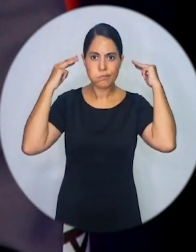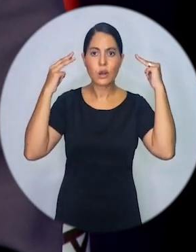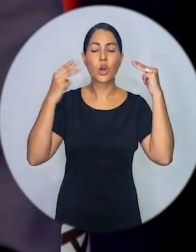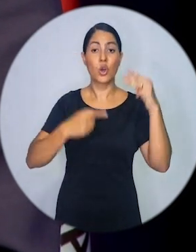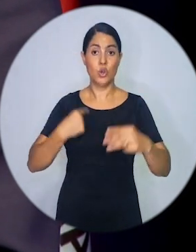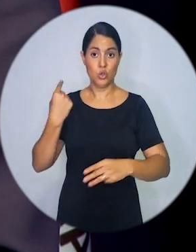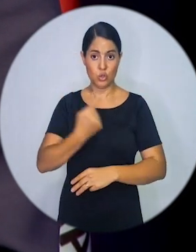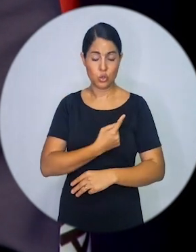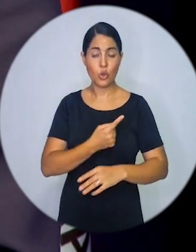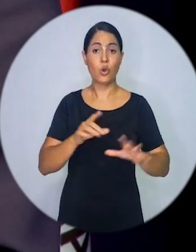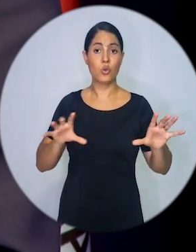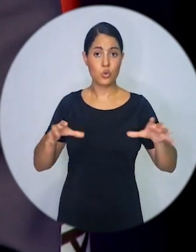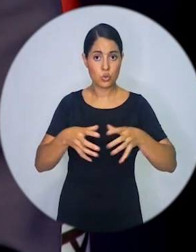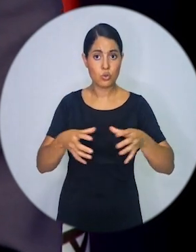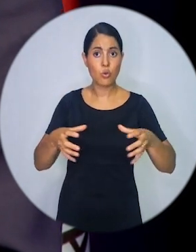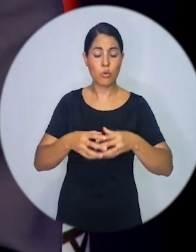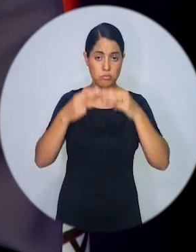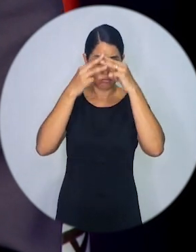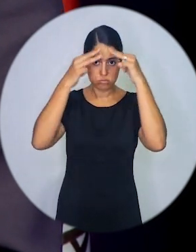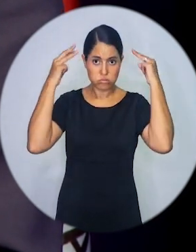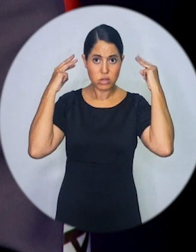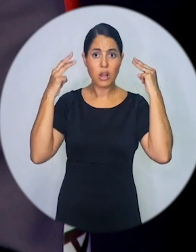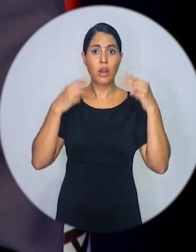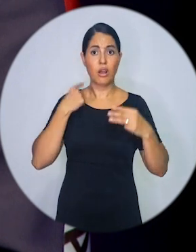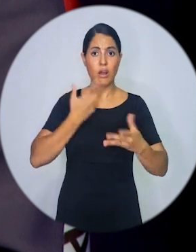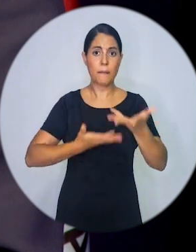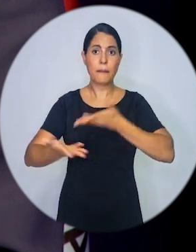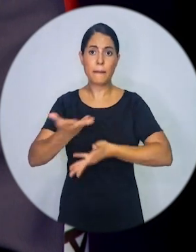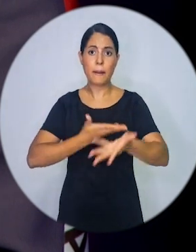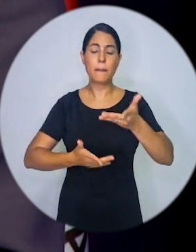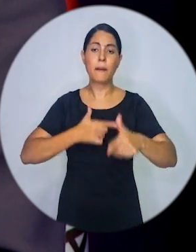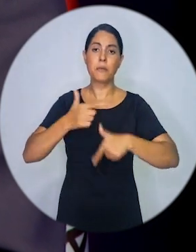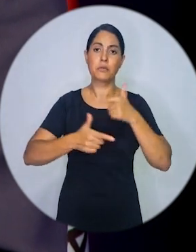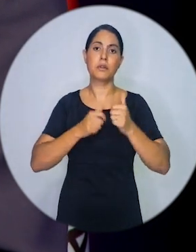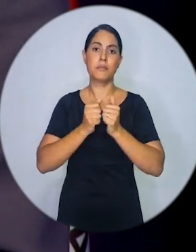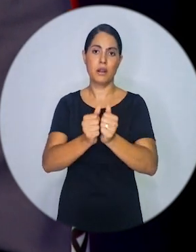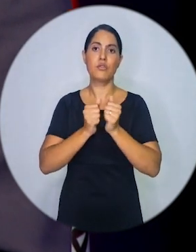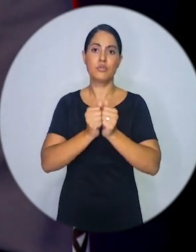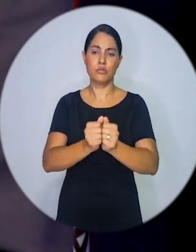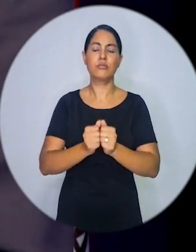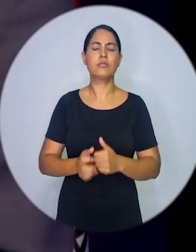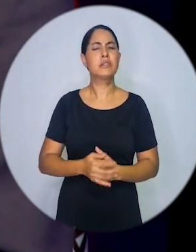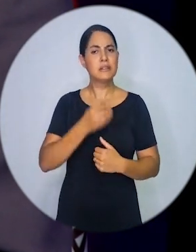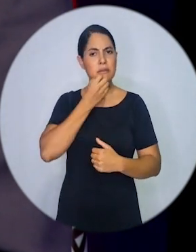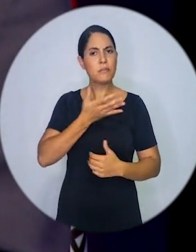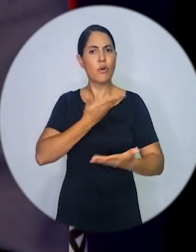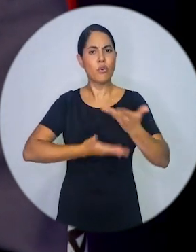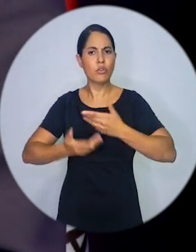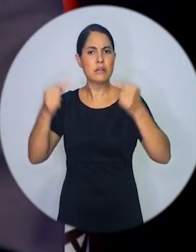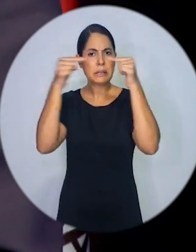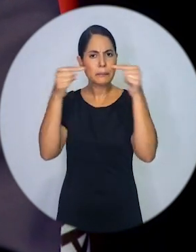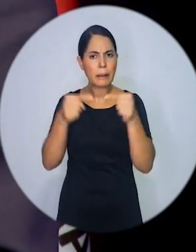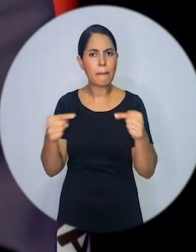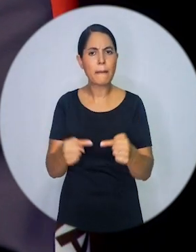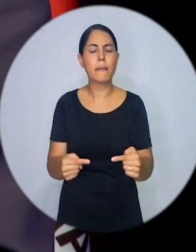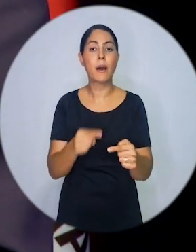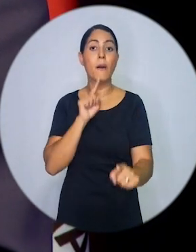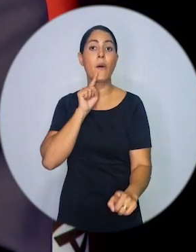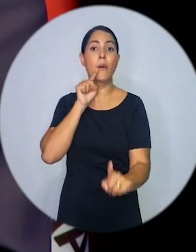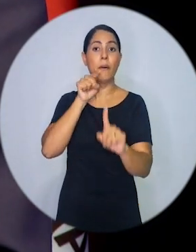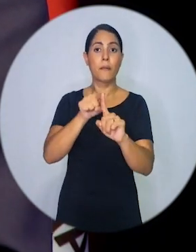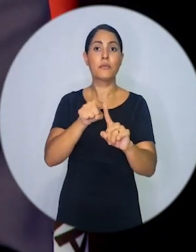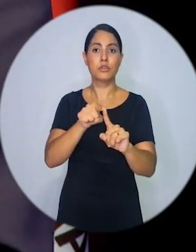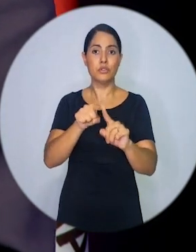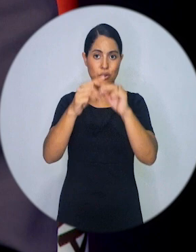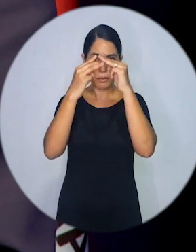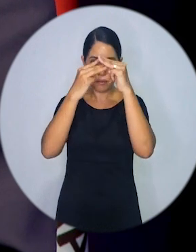advogados mexicanos. Vamos trabalhar de forma conjunta e que bom que tenhamos encontrado esses pontos de conexão para